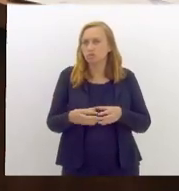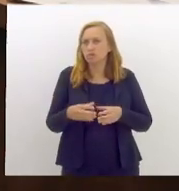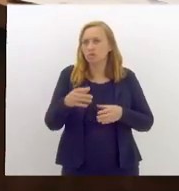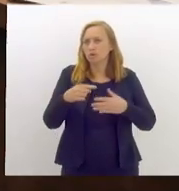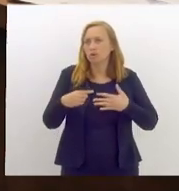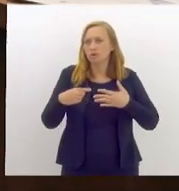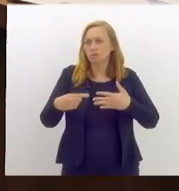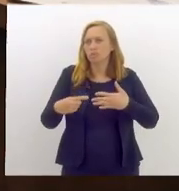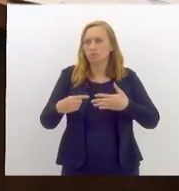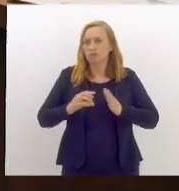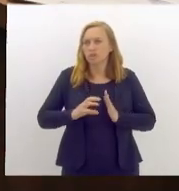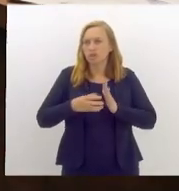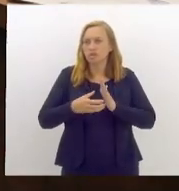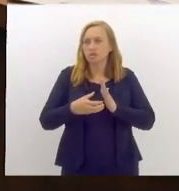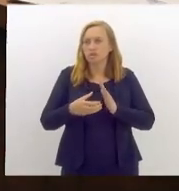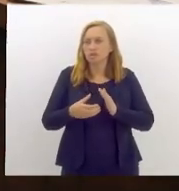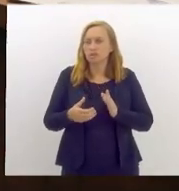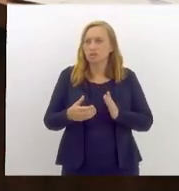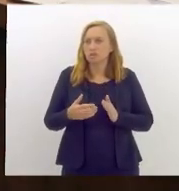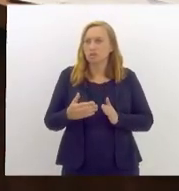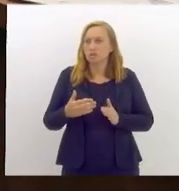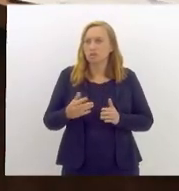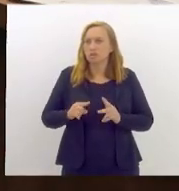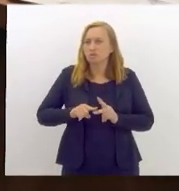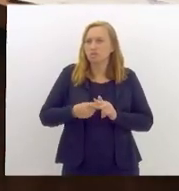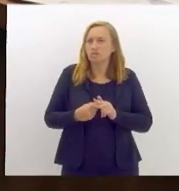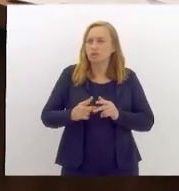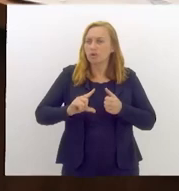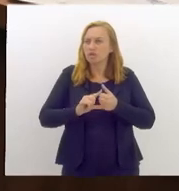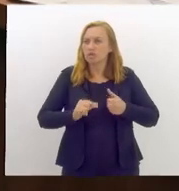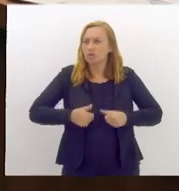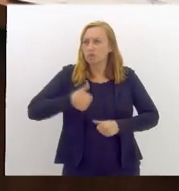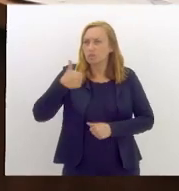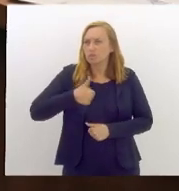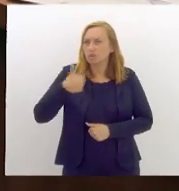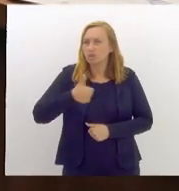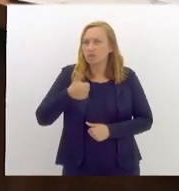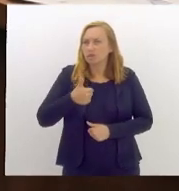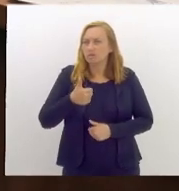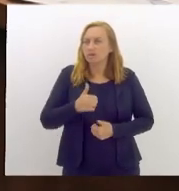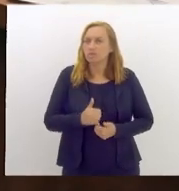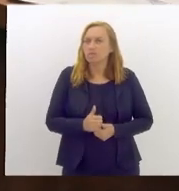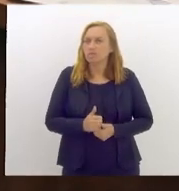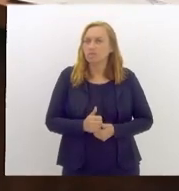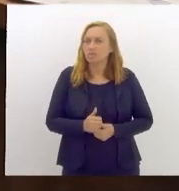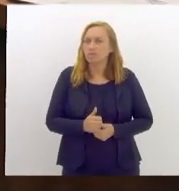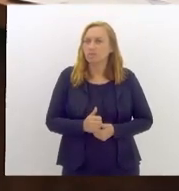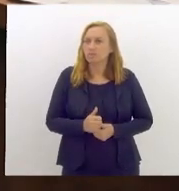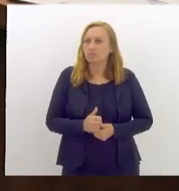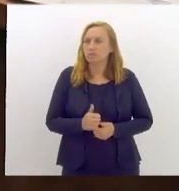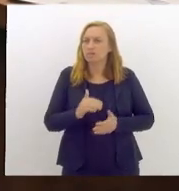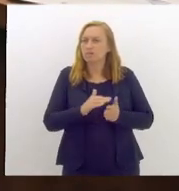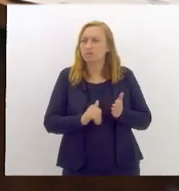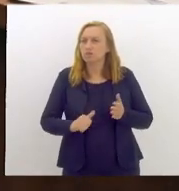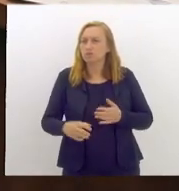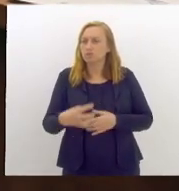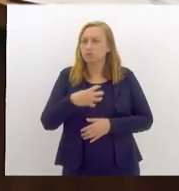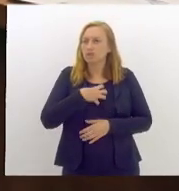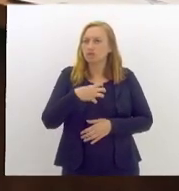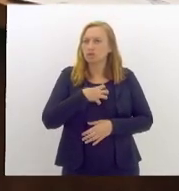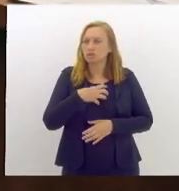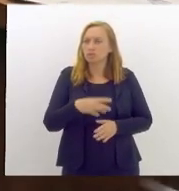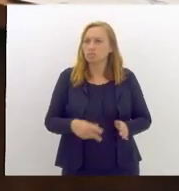PSOL conclui que modifica o artigo primeiro E com isso tira o sentido do